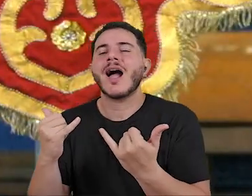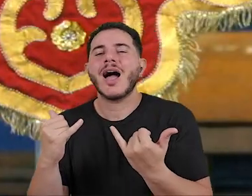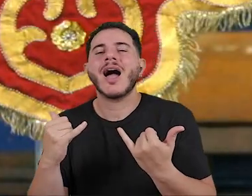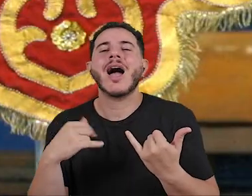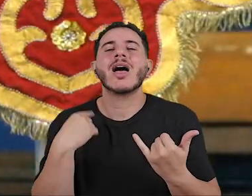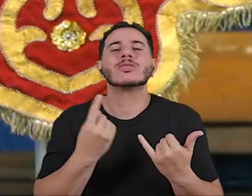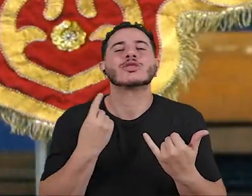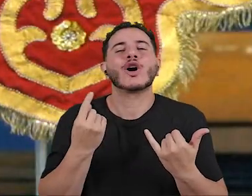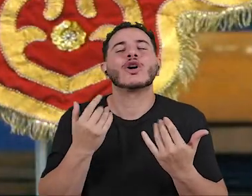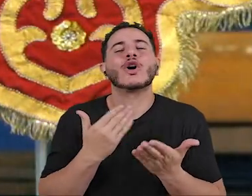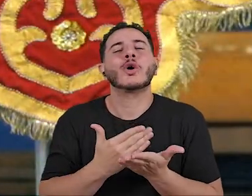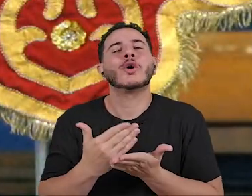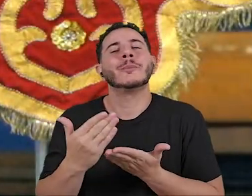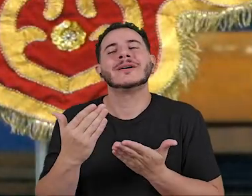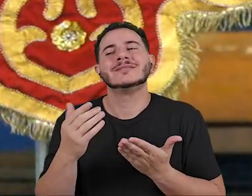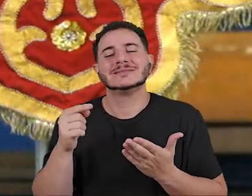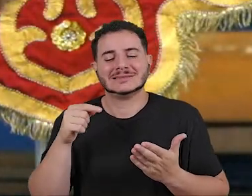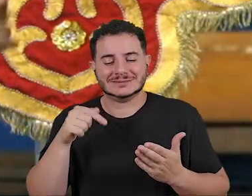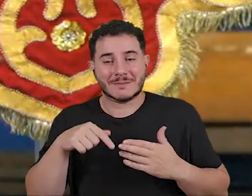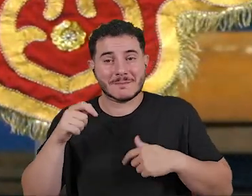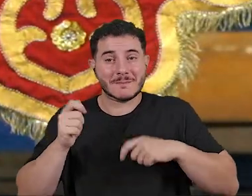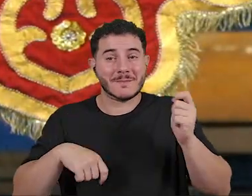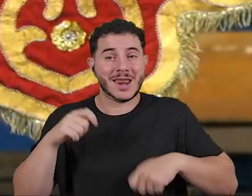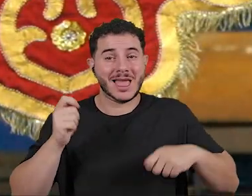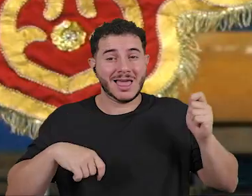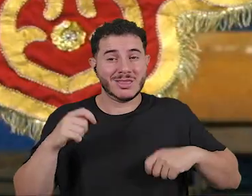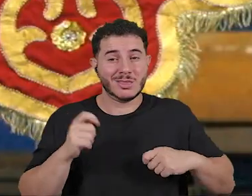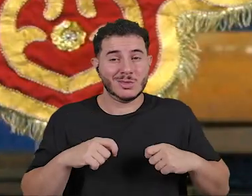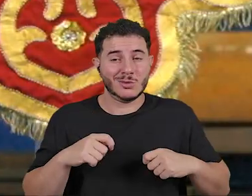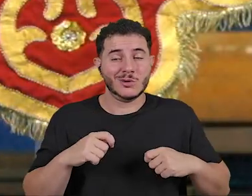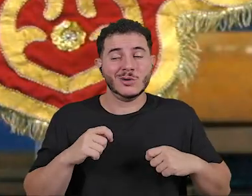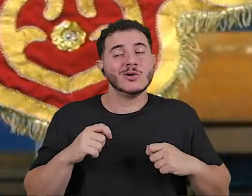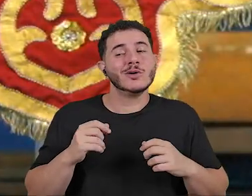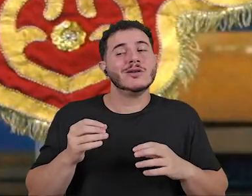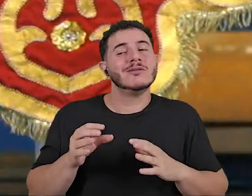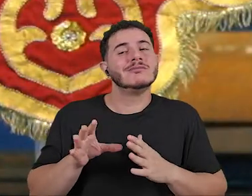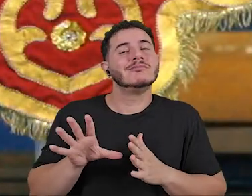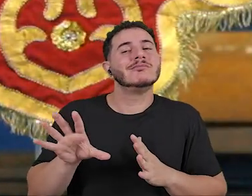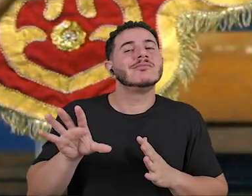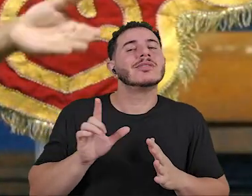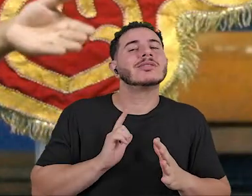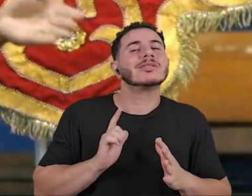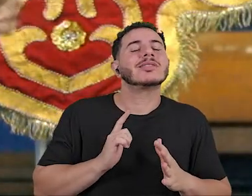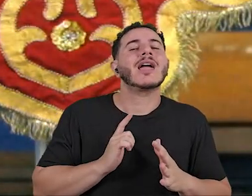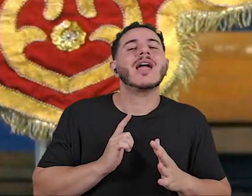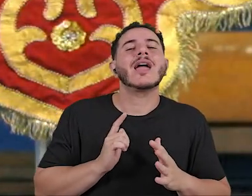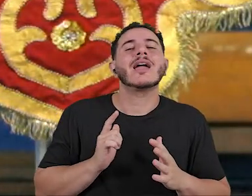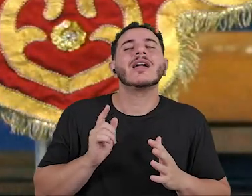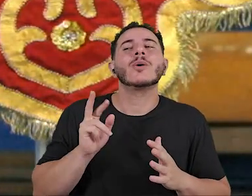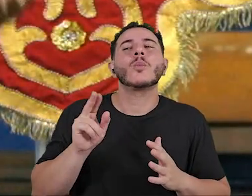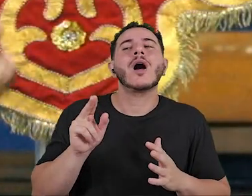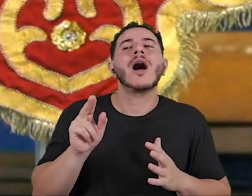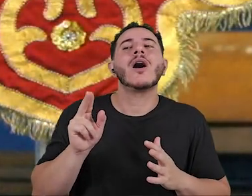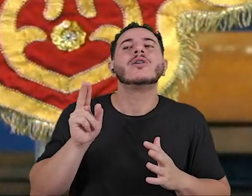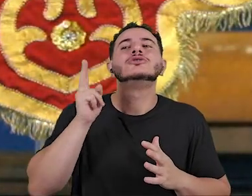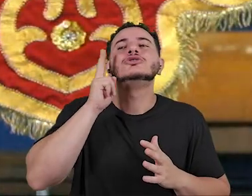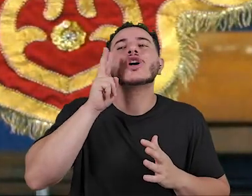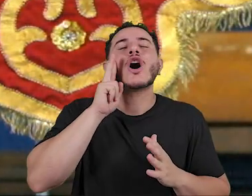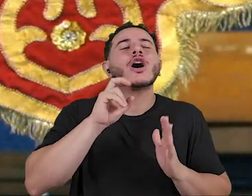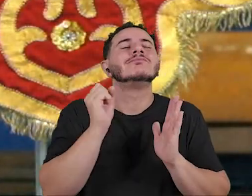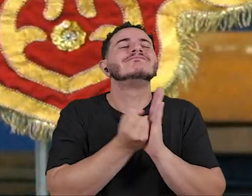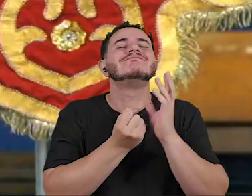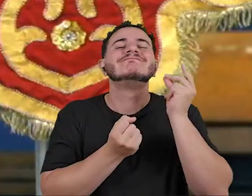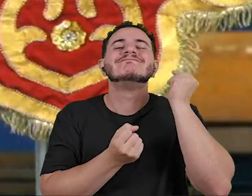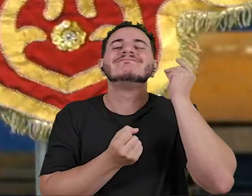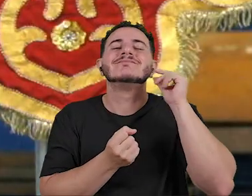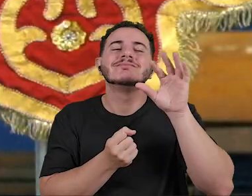são uma rememoração ou uma continuidade dessas manifestações, dessas batucadas. Né? Mas,